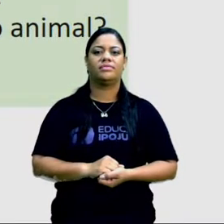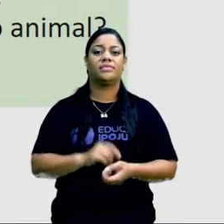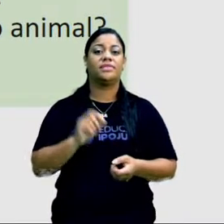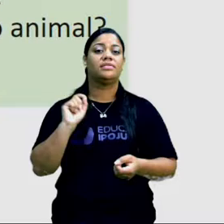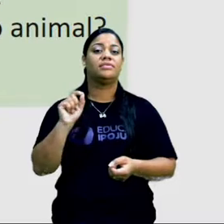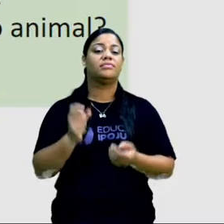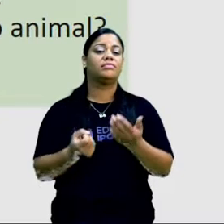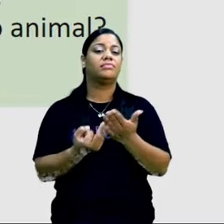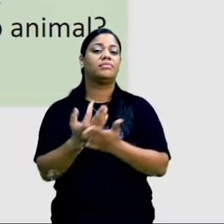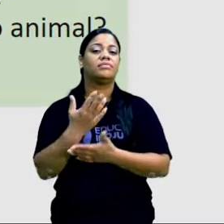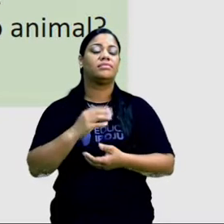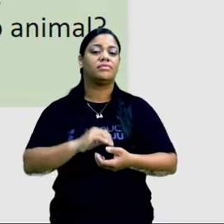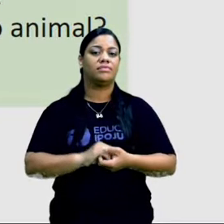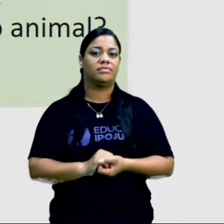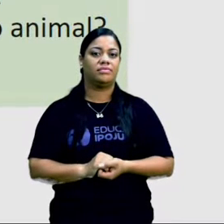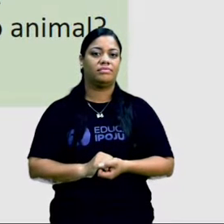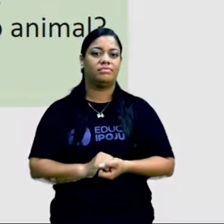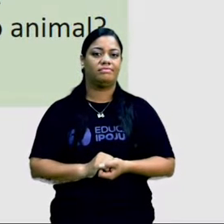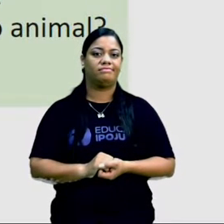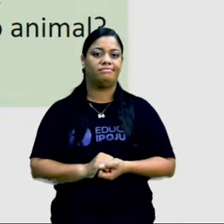foi que aconteceu com ele?